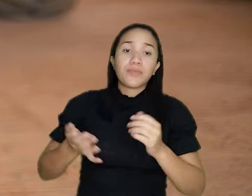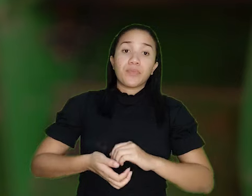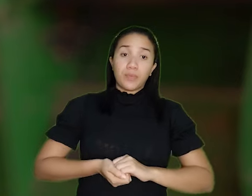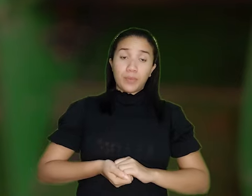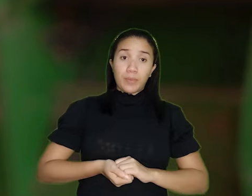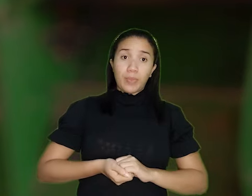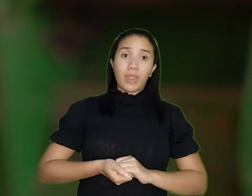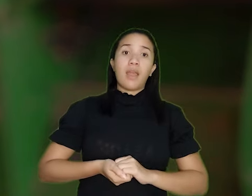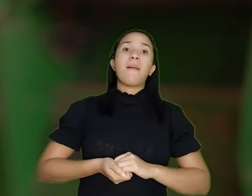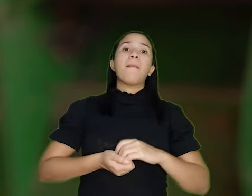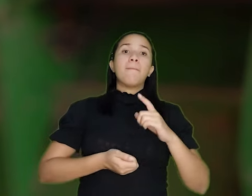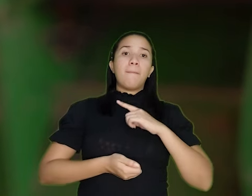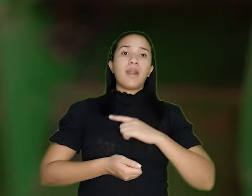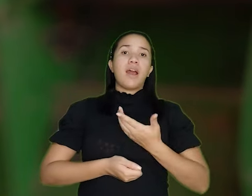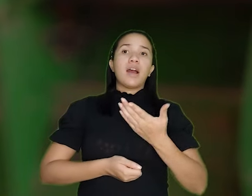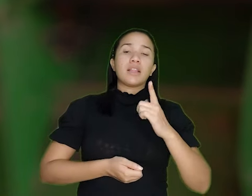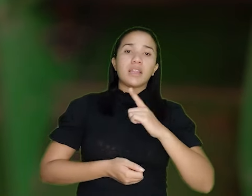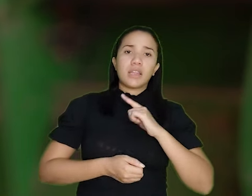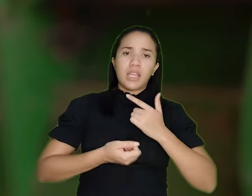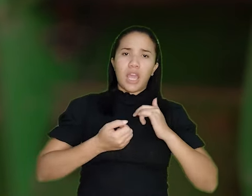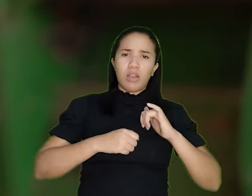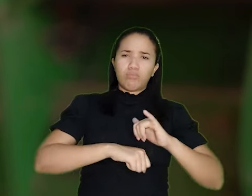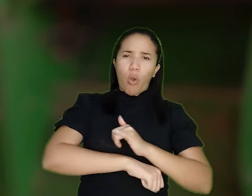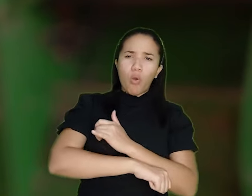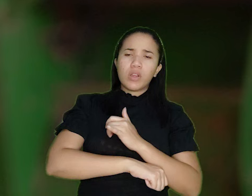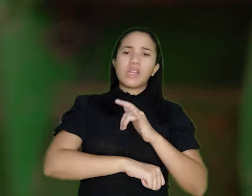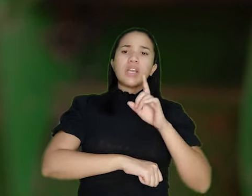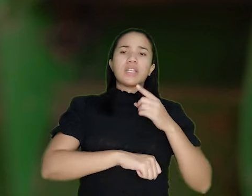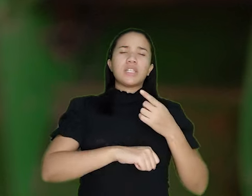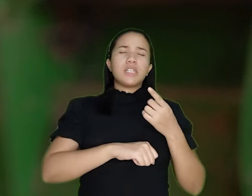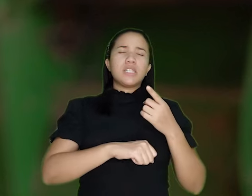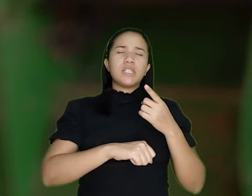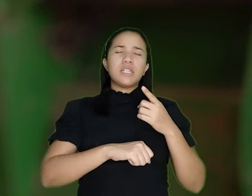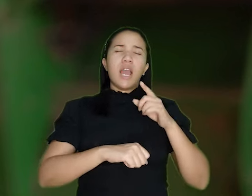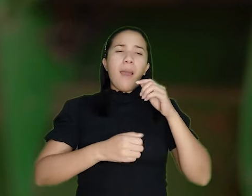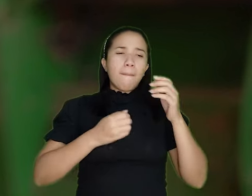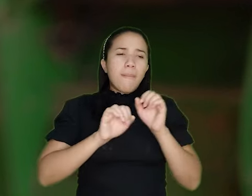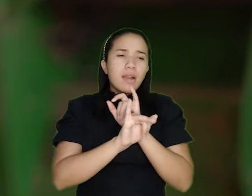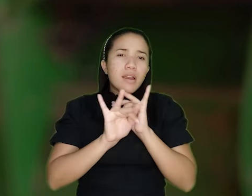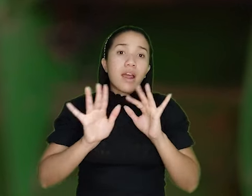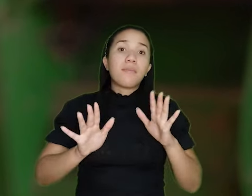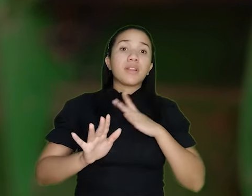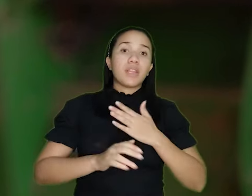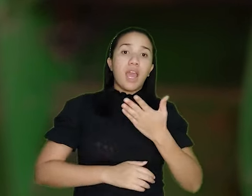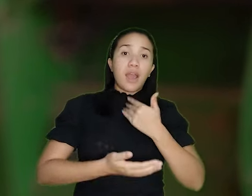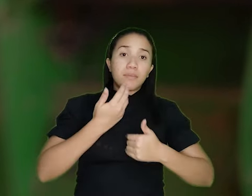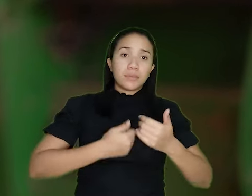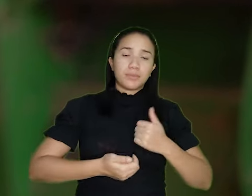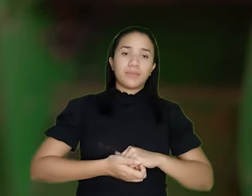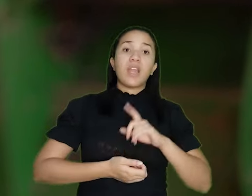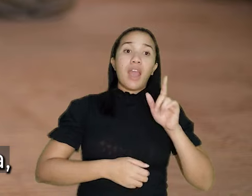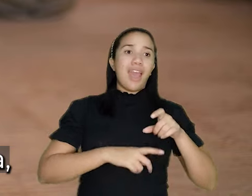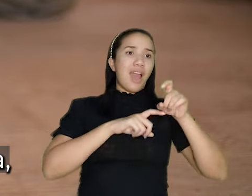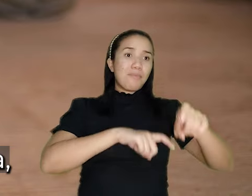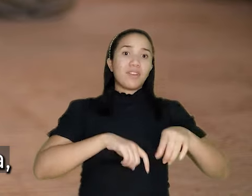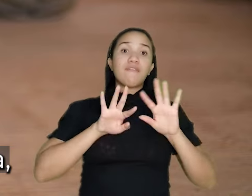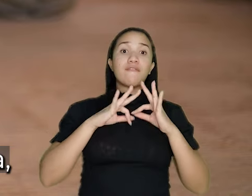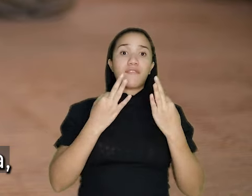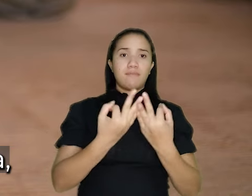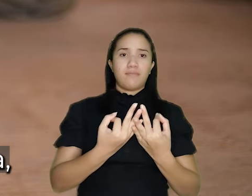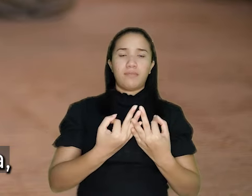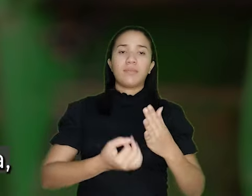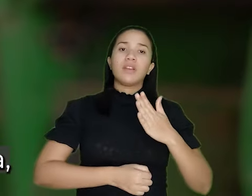boi, para engordar com a sobra do milho que cai e o braquiária que é plantado no meio do milho. É uma